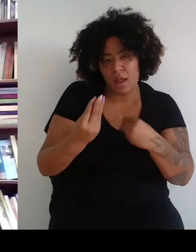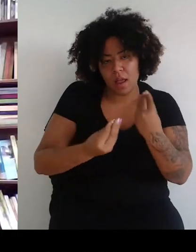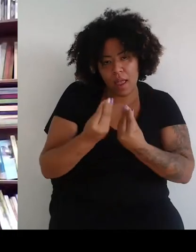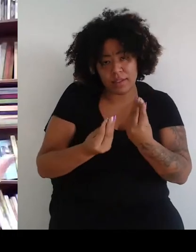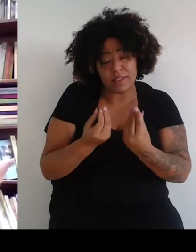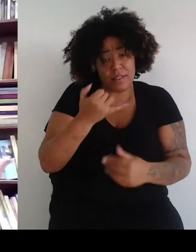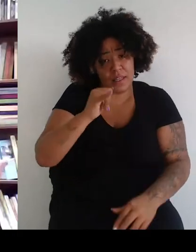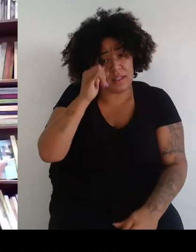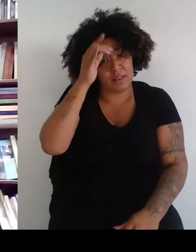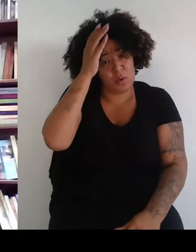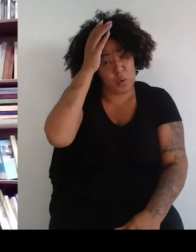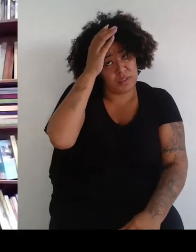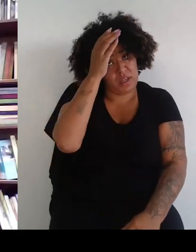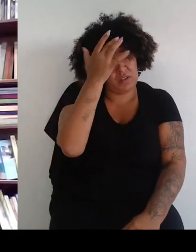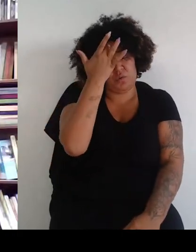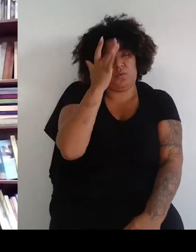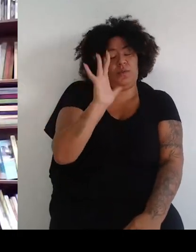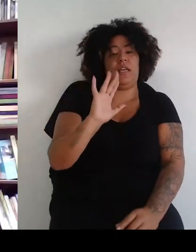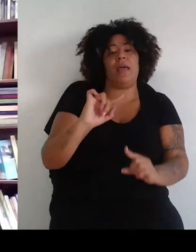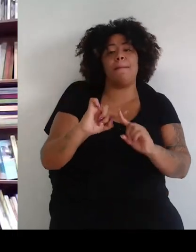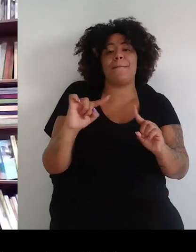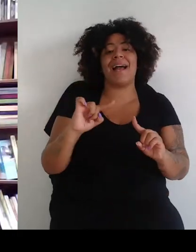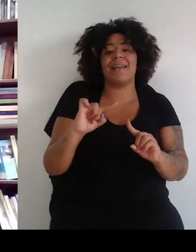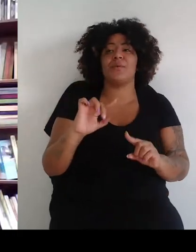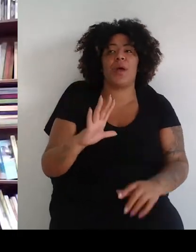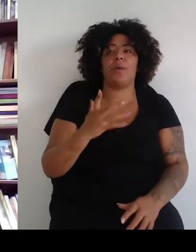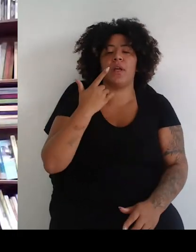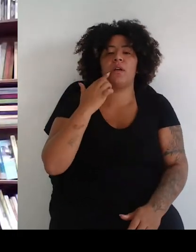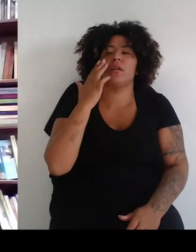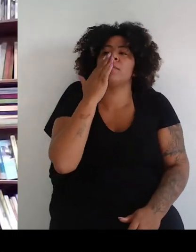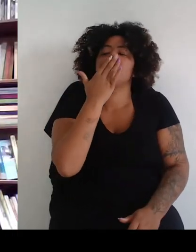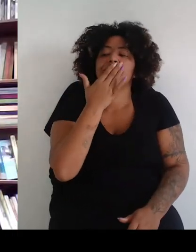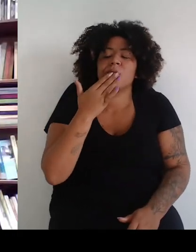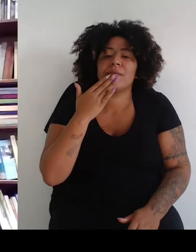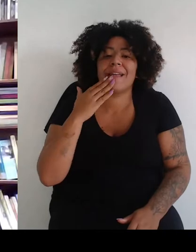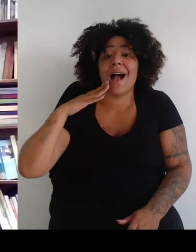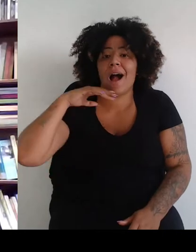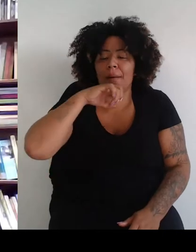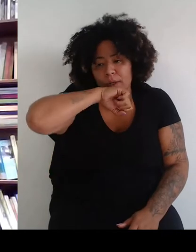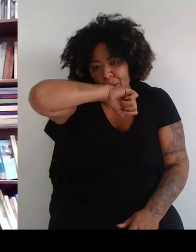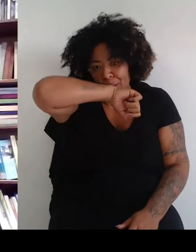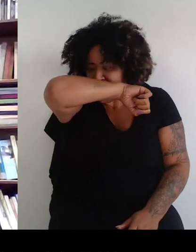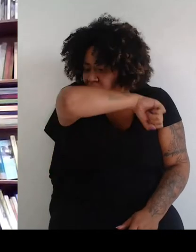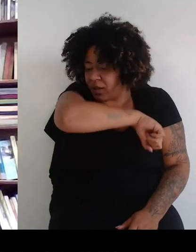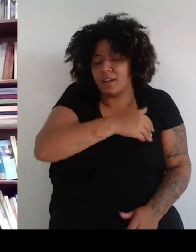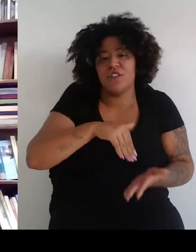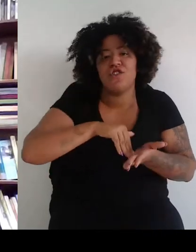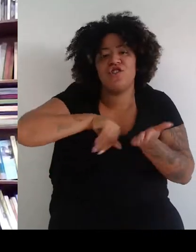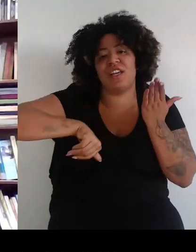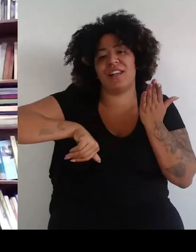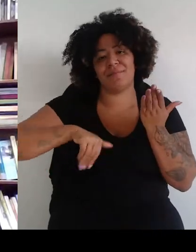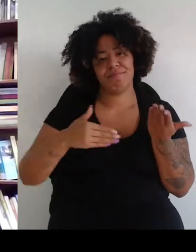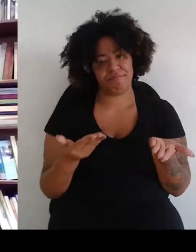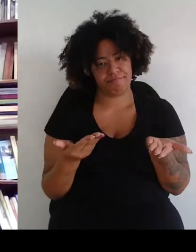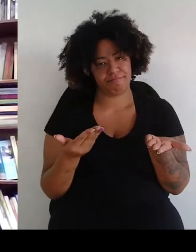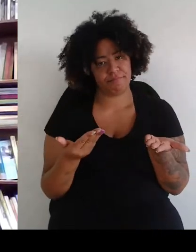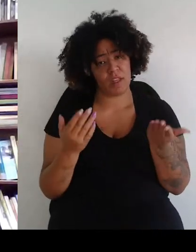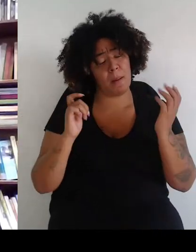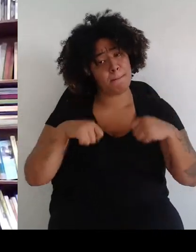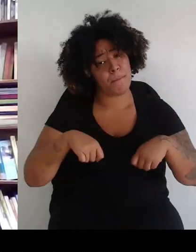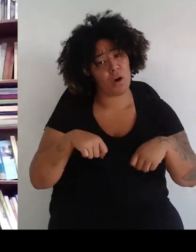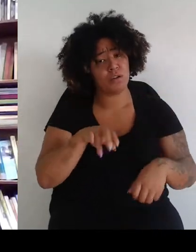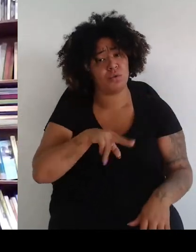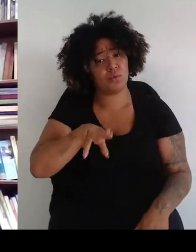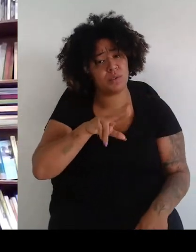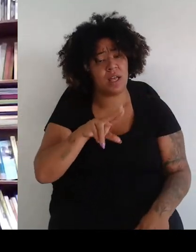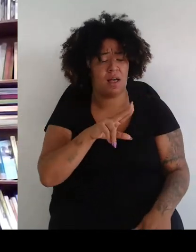tem uma coisa da Mancha que pode ser rapidamente removida tanto na pintura quanto nos lábios